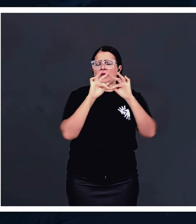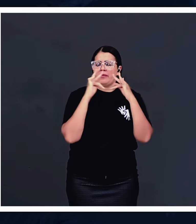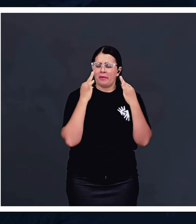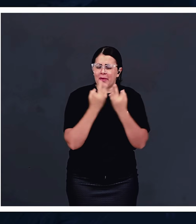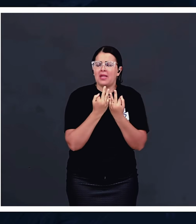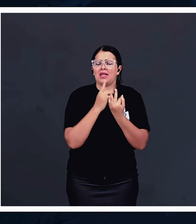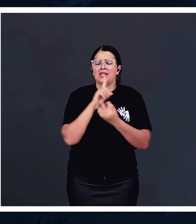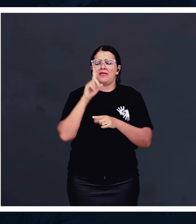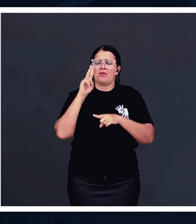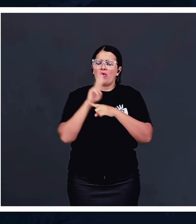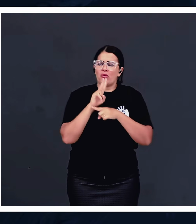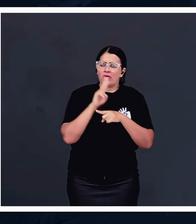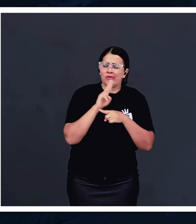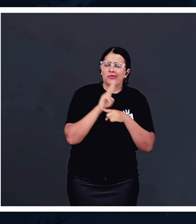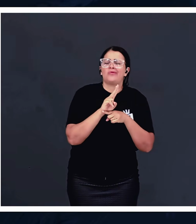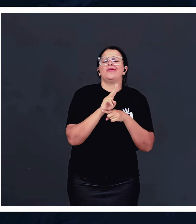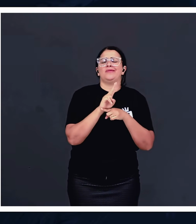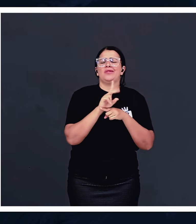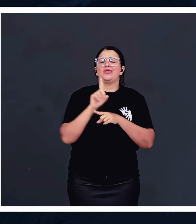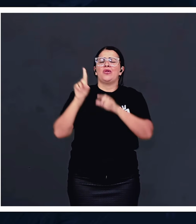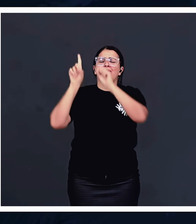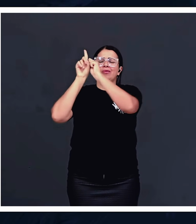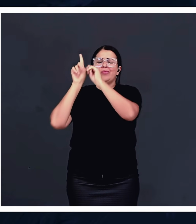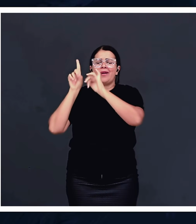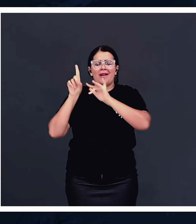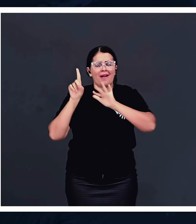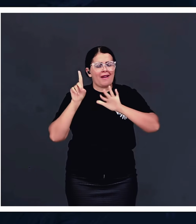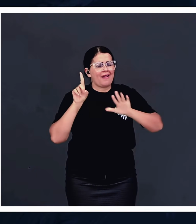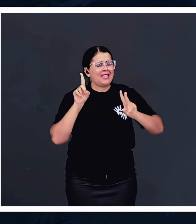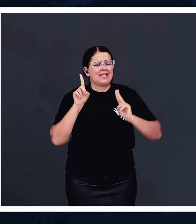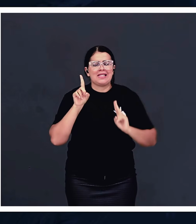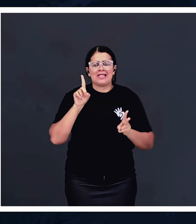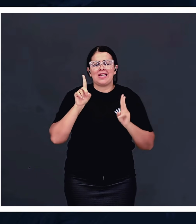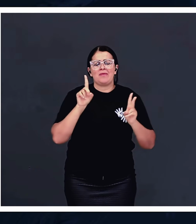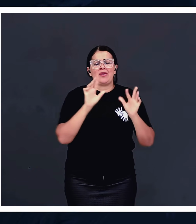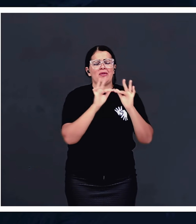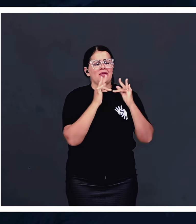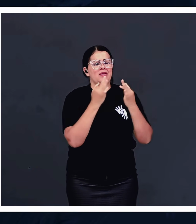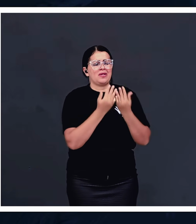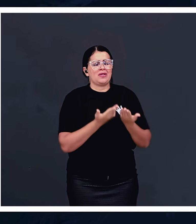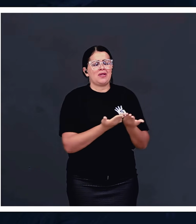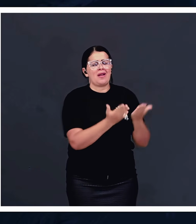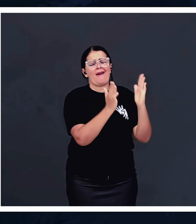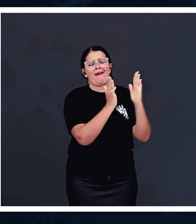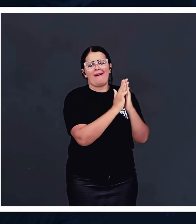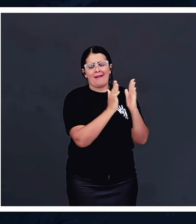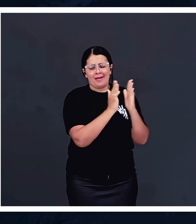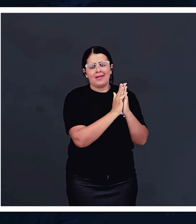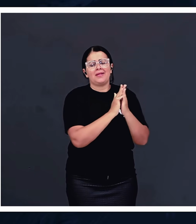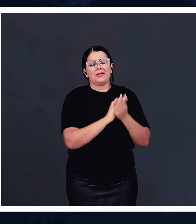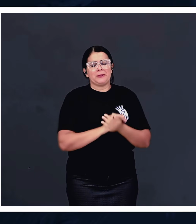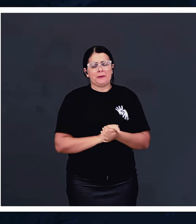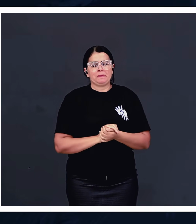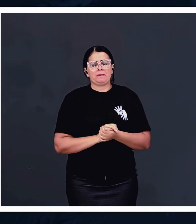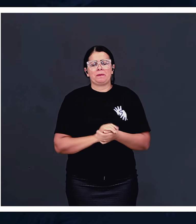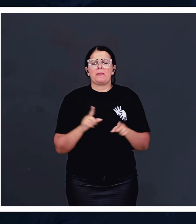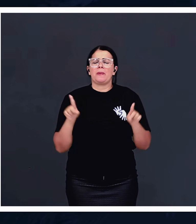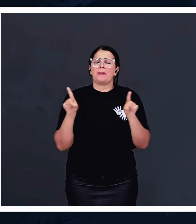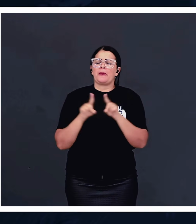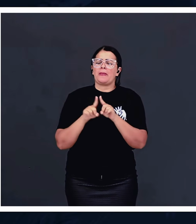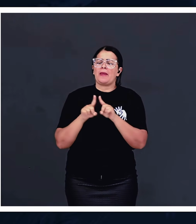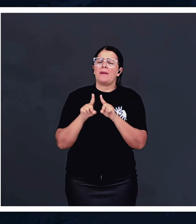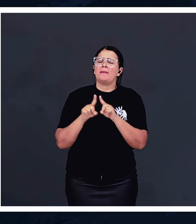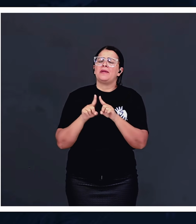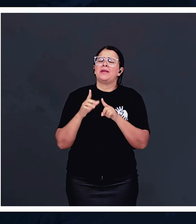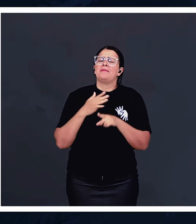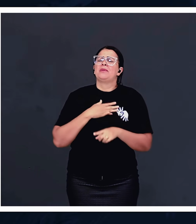mãos, pelo Teu cuidado. Que o Senhor derrame bênçãos sem medidas sobre essa casa, sobre essa família. E também, meu Deus, de